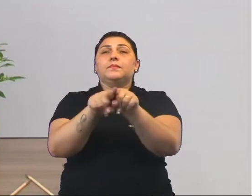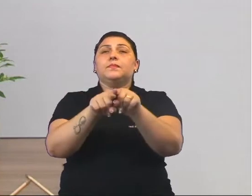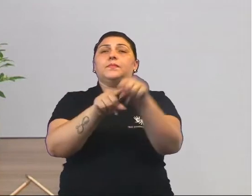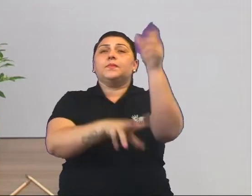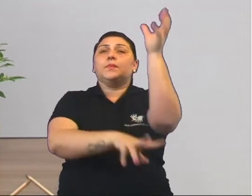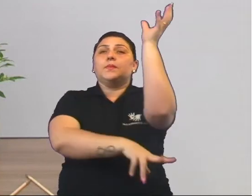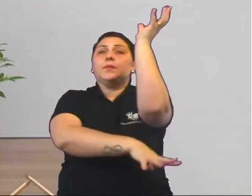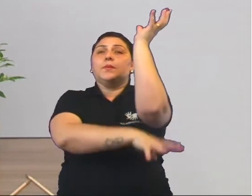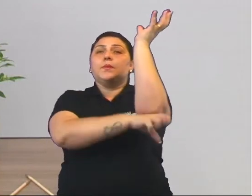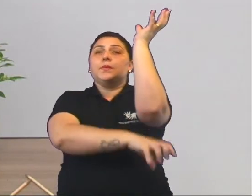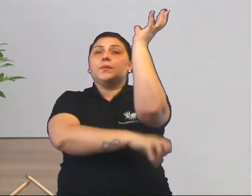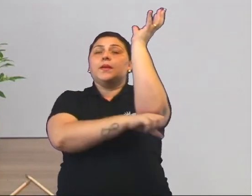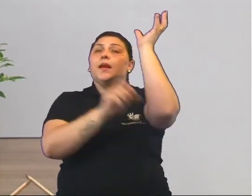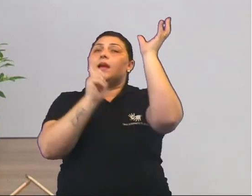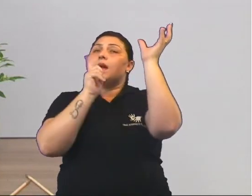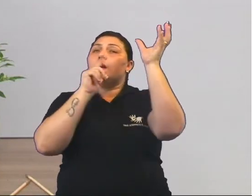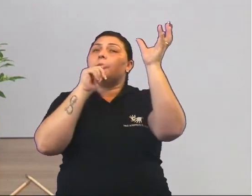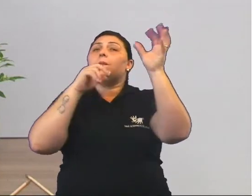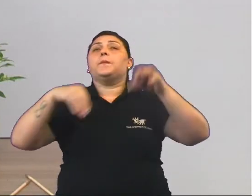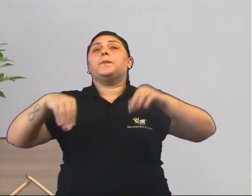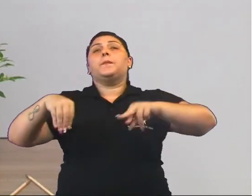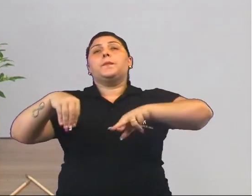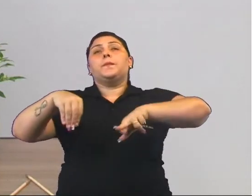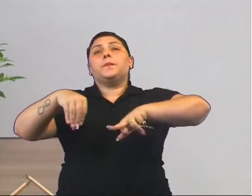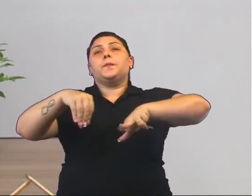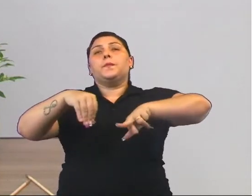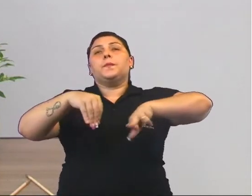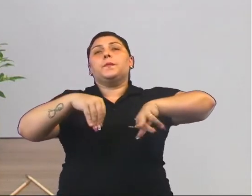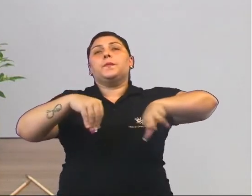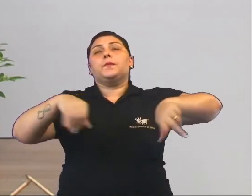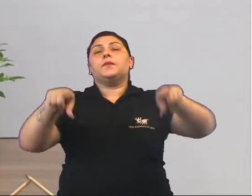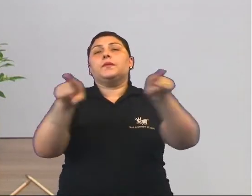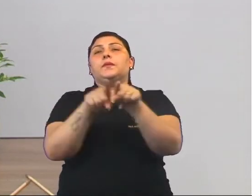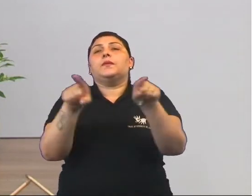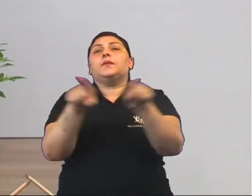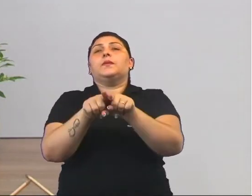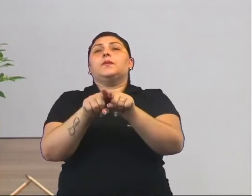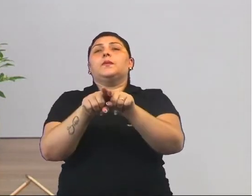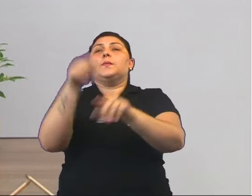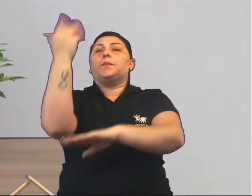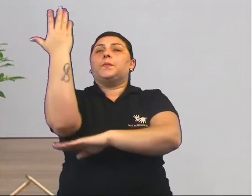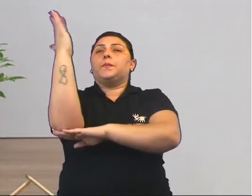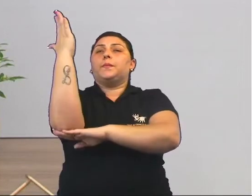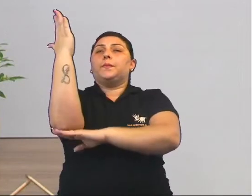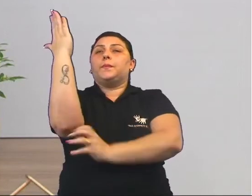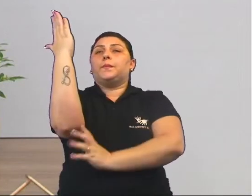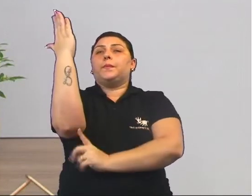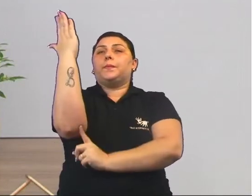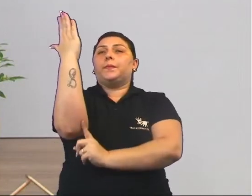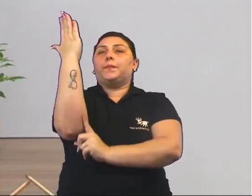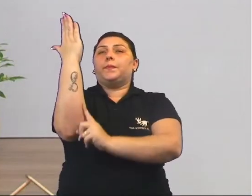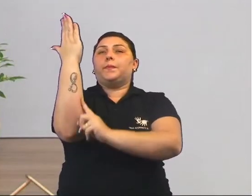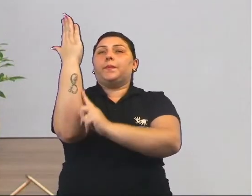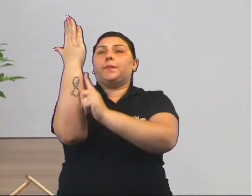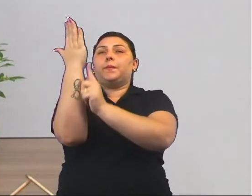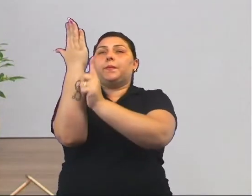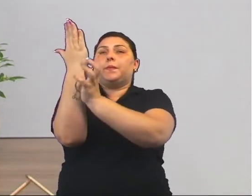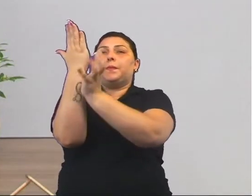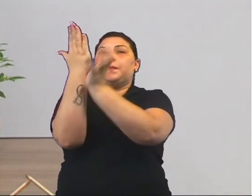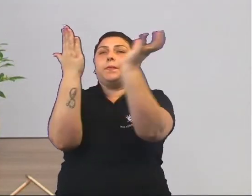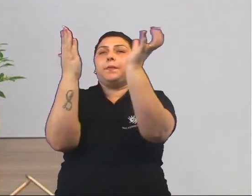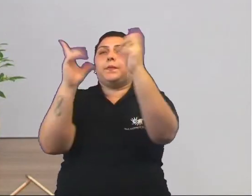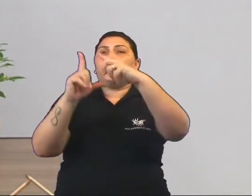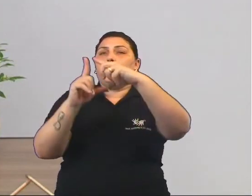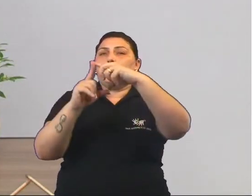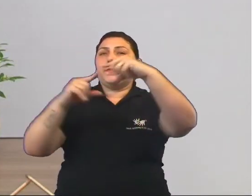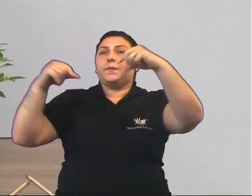retirar toda a água, todos os sais minerais do solo e através do caule vai indo, levando toda essa